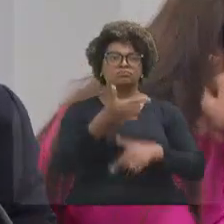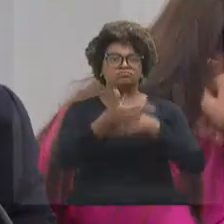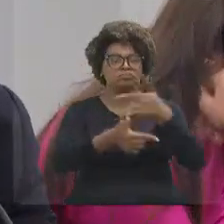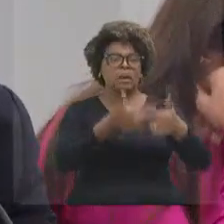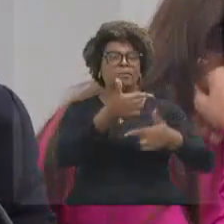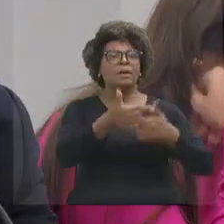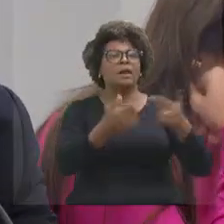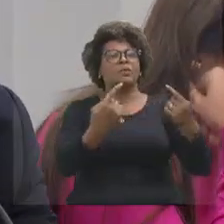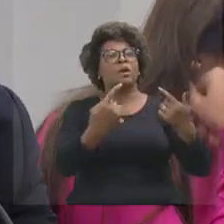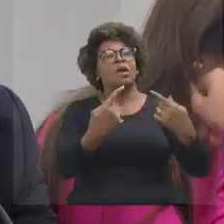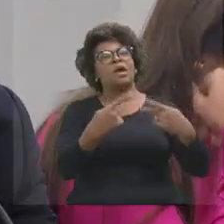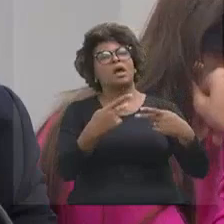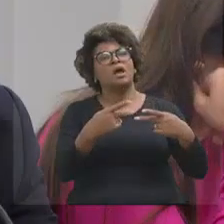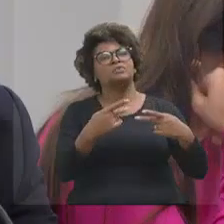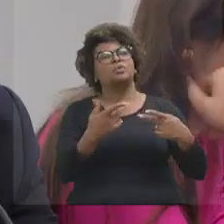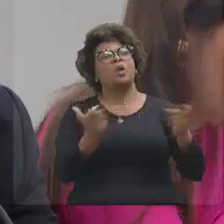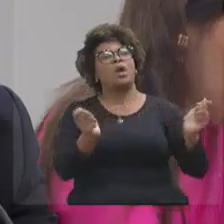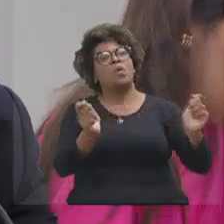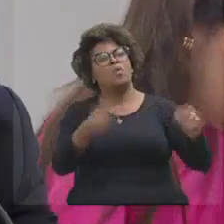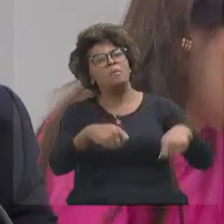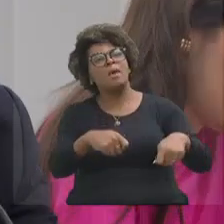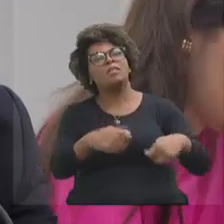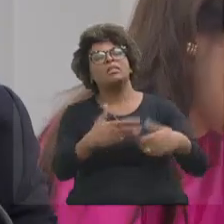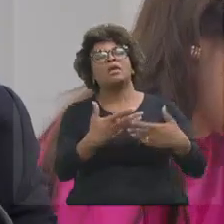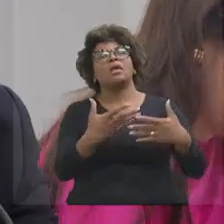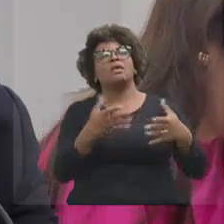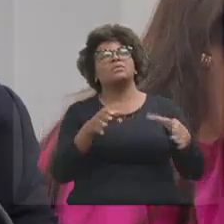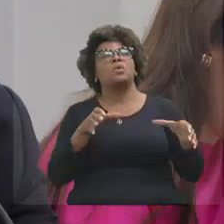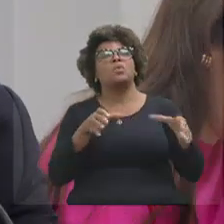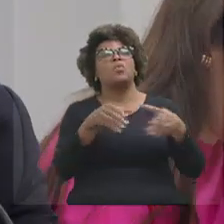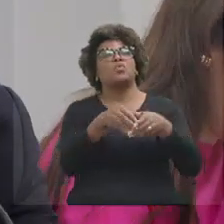sua de sua equipe Mas também da também